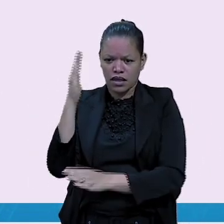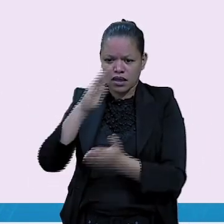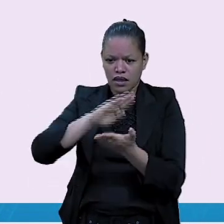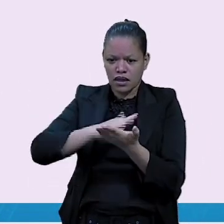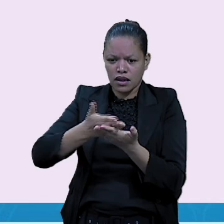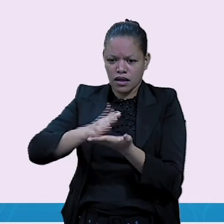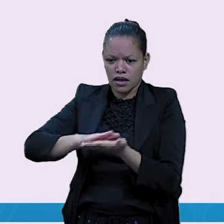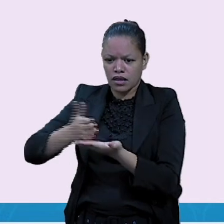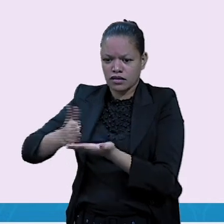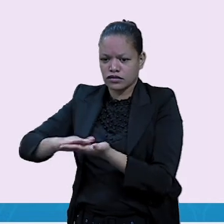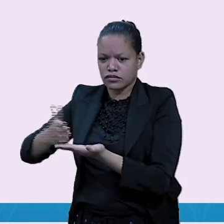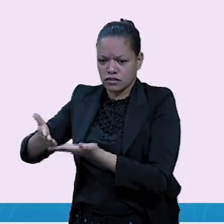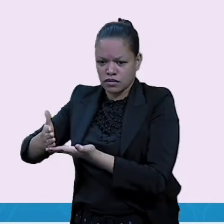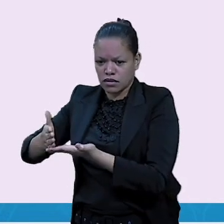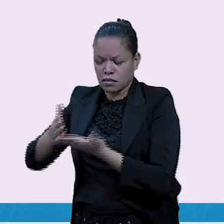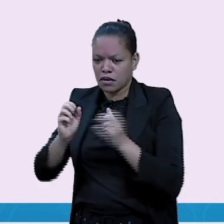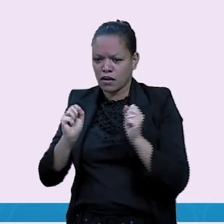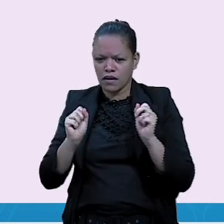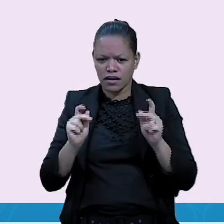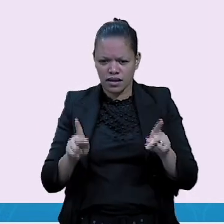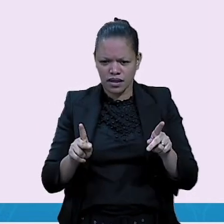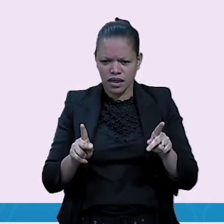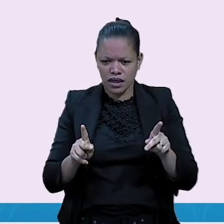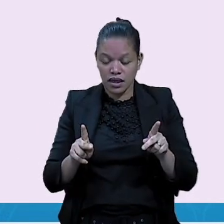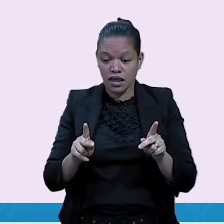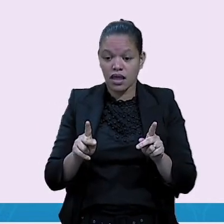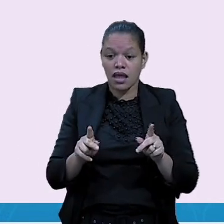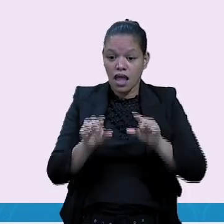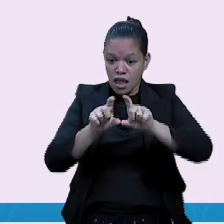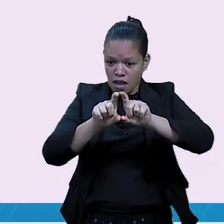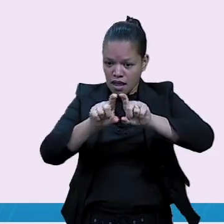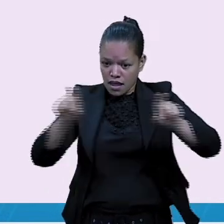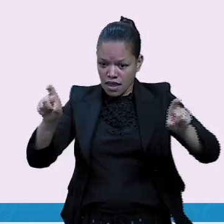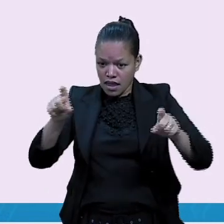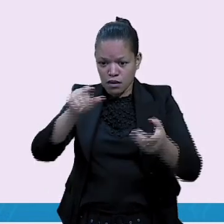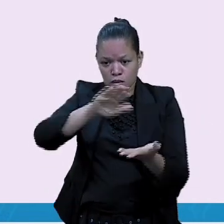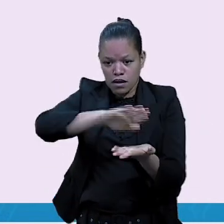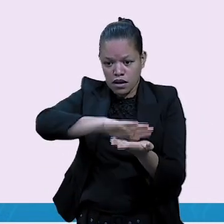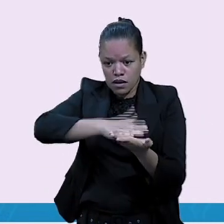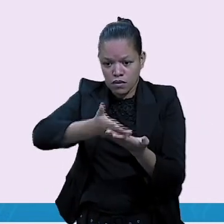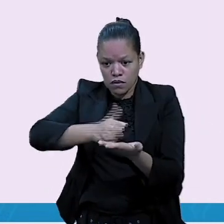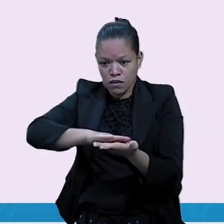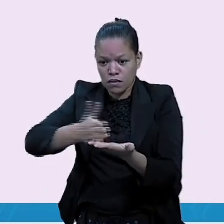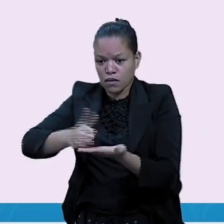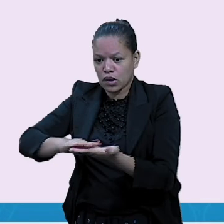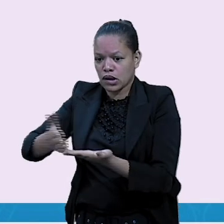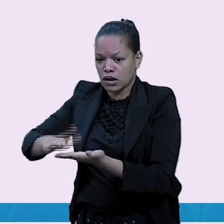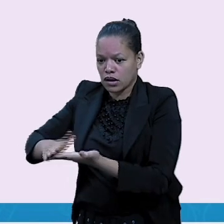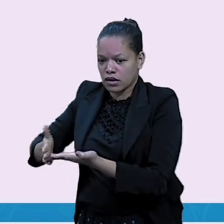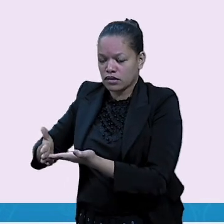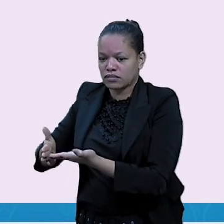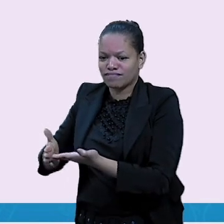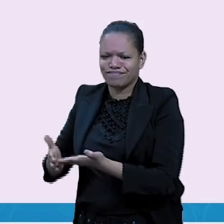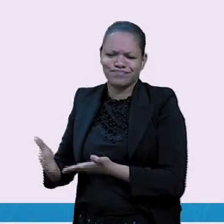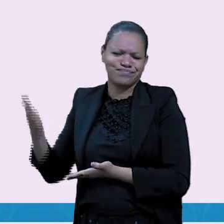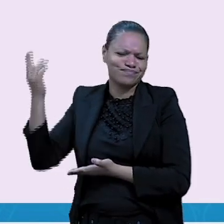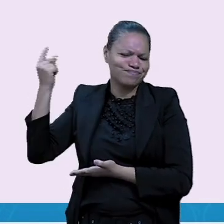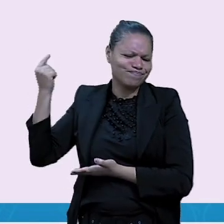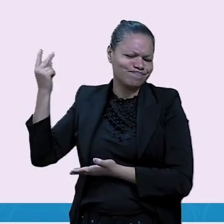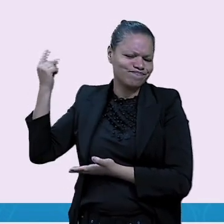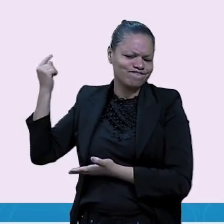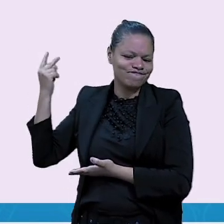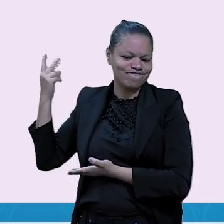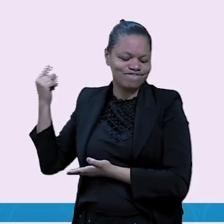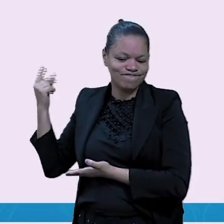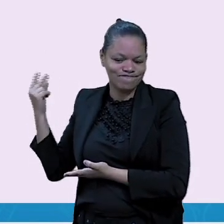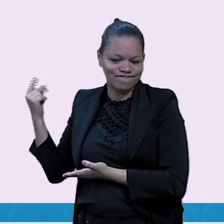vai poder fazer sua obra. Régua articulada, que é o nome dela, olha. É bem antiga. Algumas pessoas ainda têm, que é pessoal mais